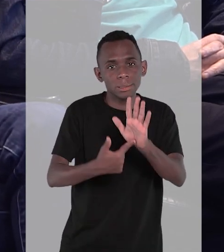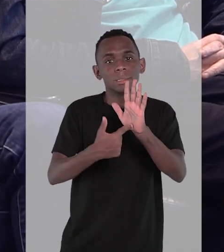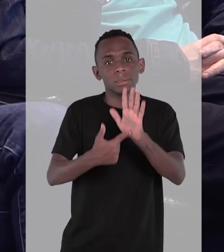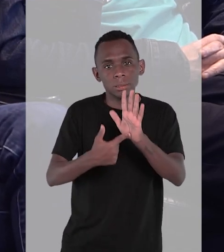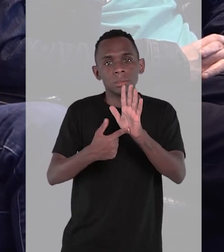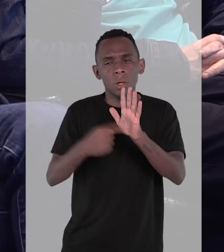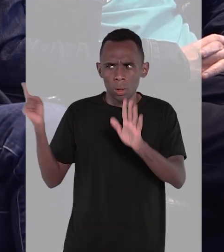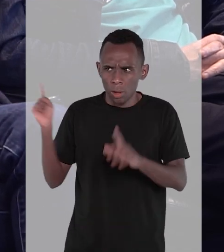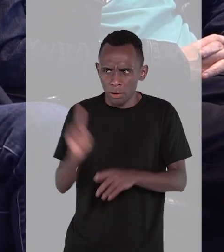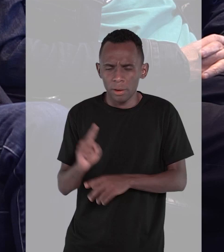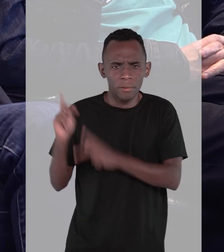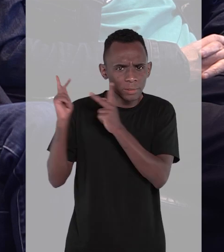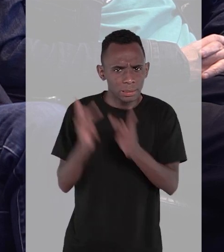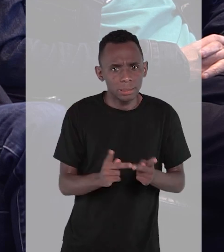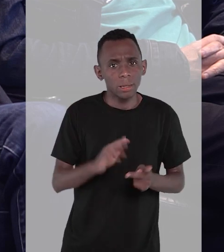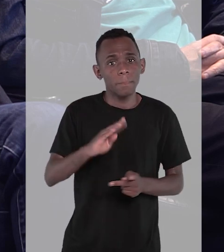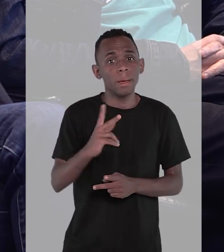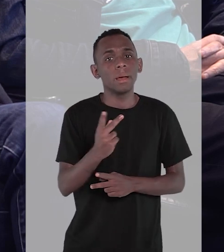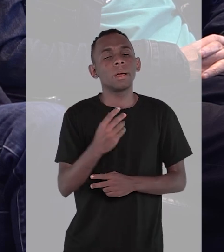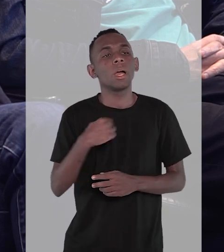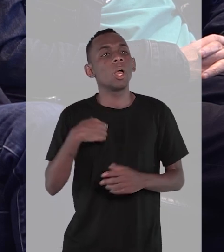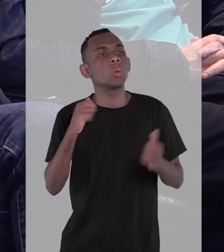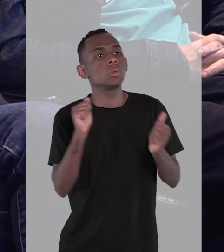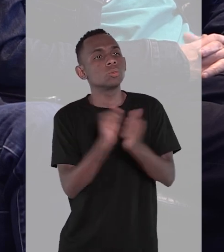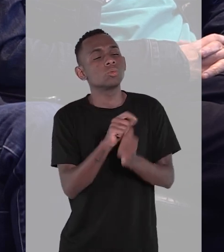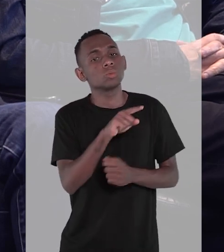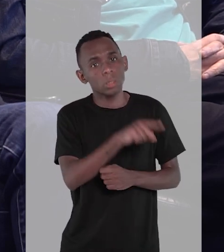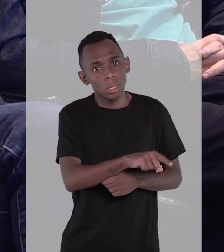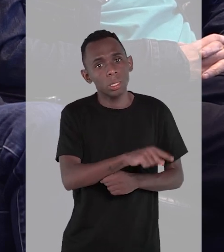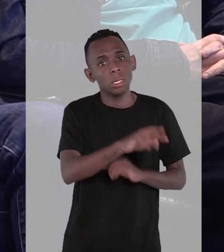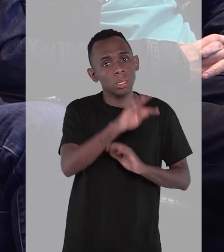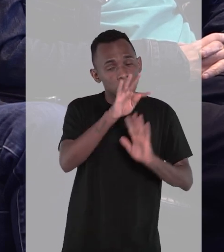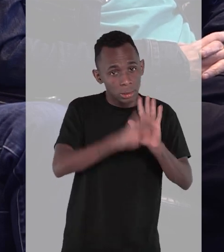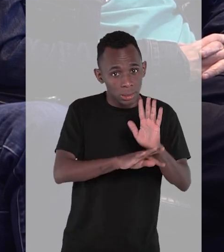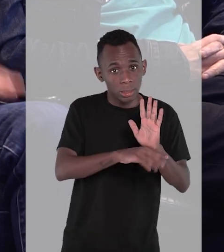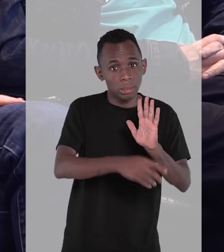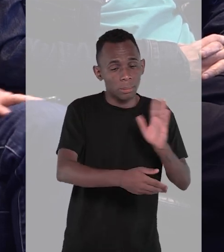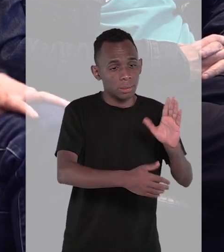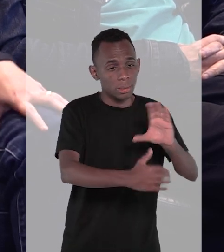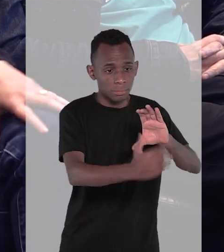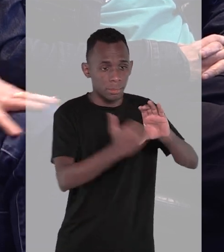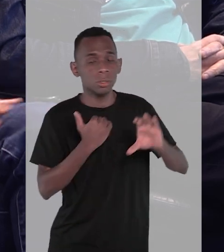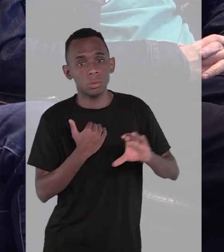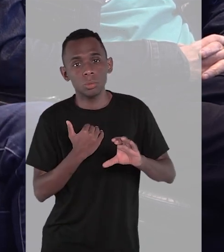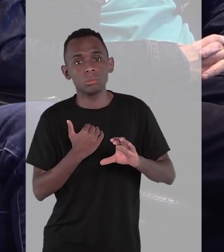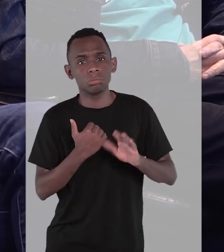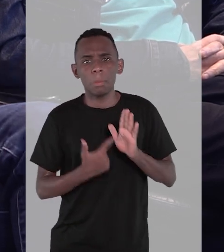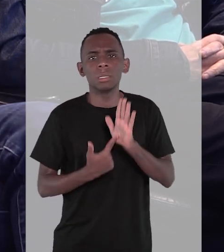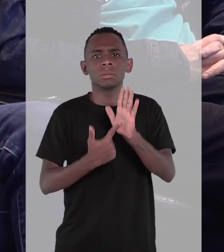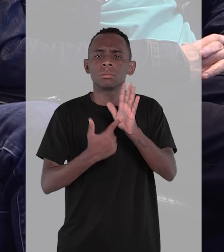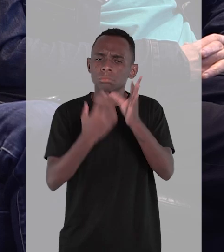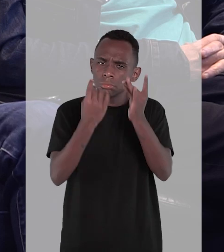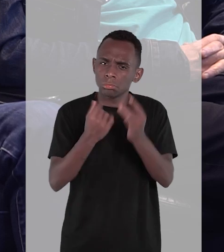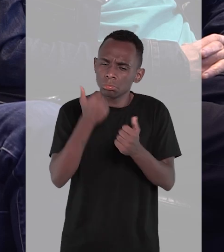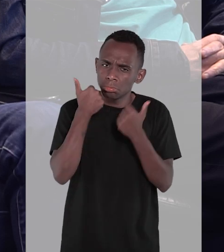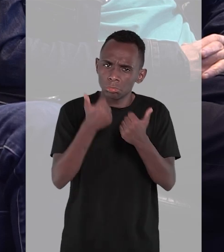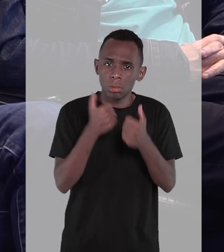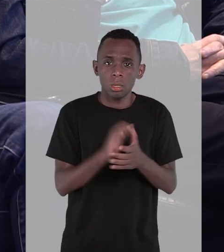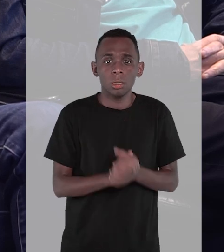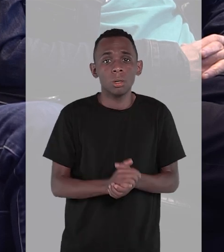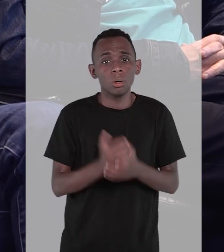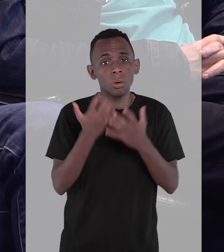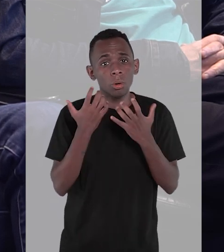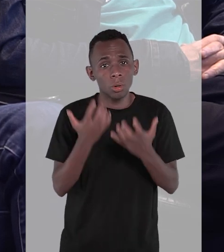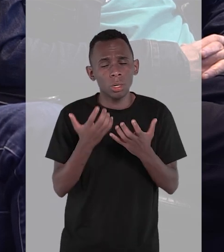também numa vinda a Belo Horizonte, deixei os textos com ela me devolveu um texto maravilhoso de apresentação.